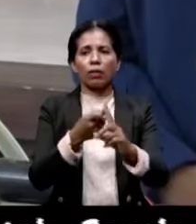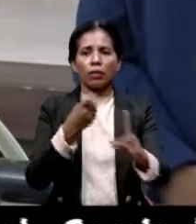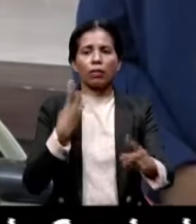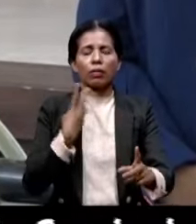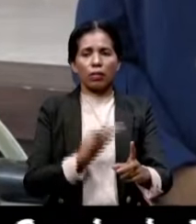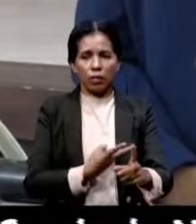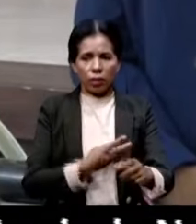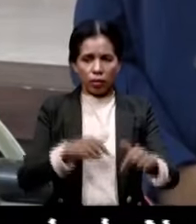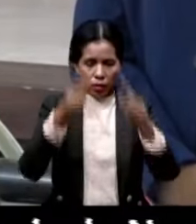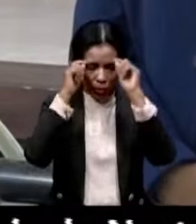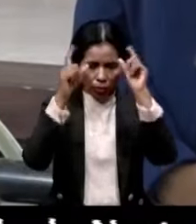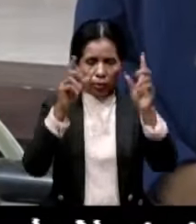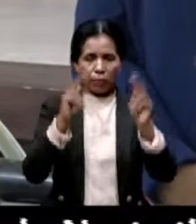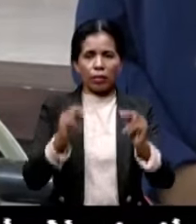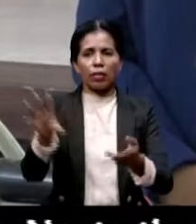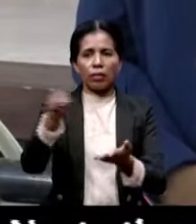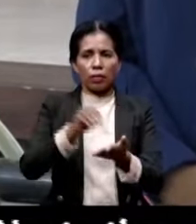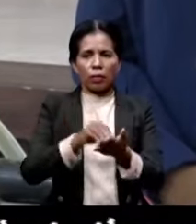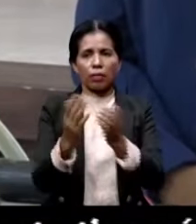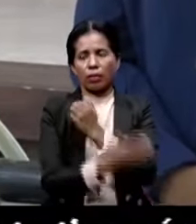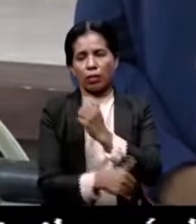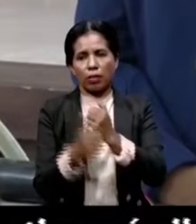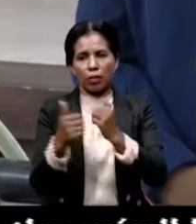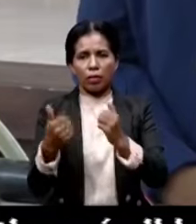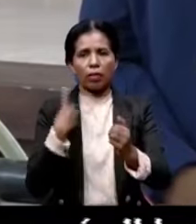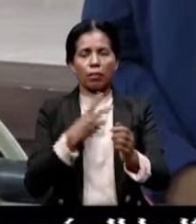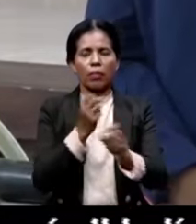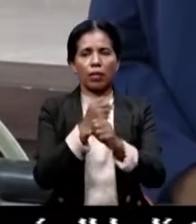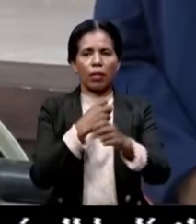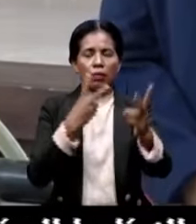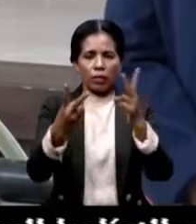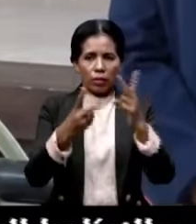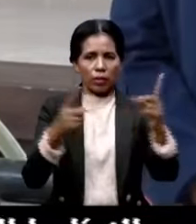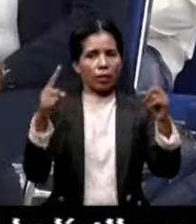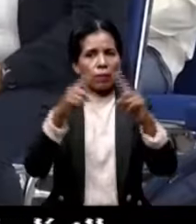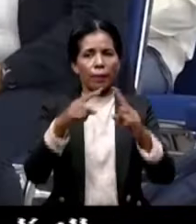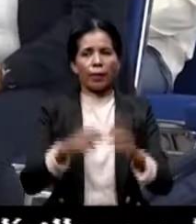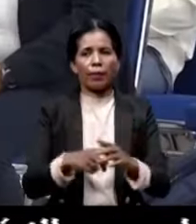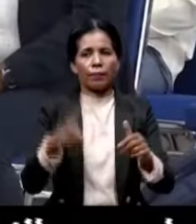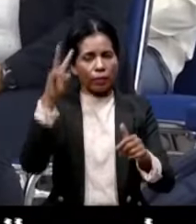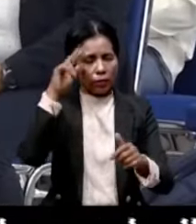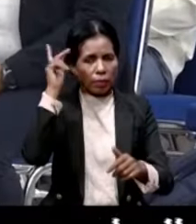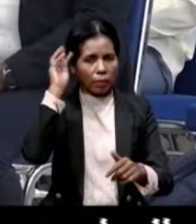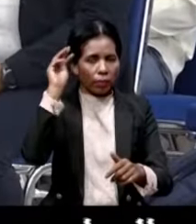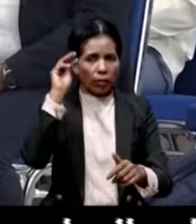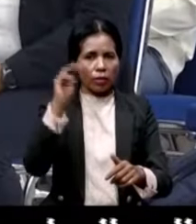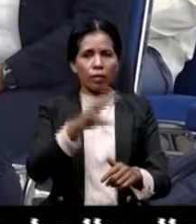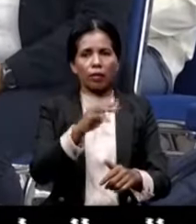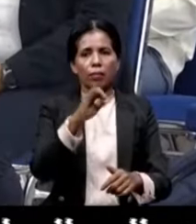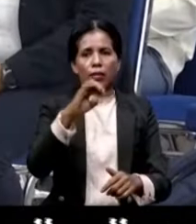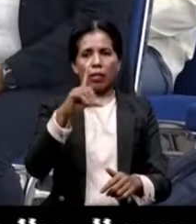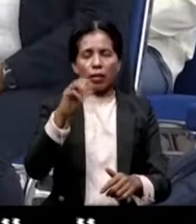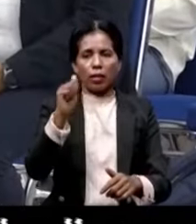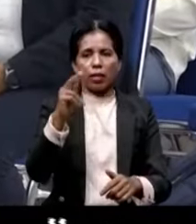teni contexto Timor, persija ita to adopta mos sa sinasaun sira nebe maka ami hala visita ba. Vice-ministra Assunto ASEAN, Milena Maria da Costa